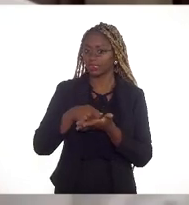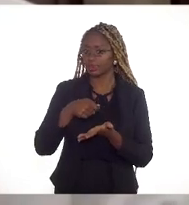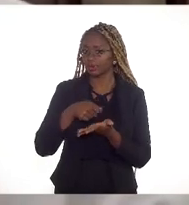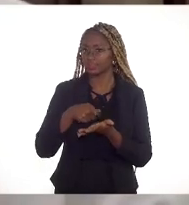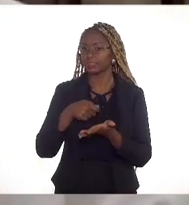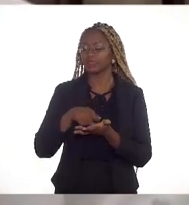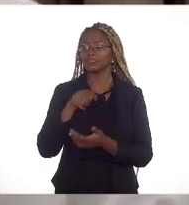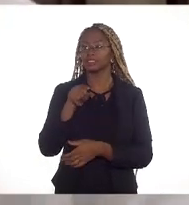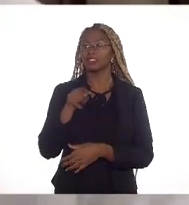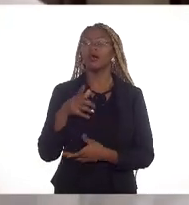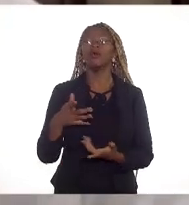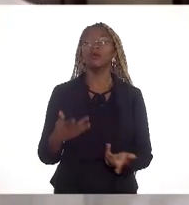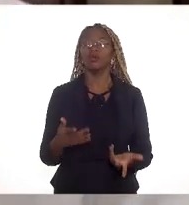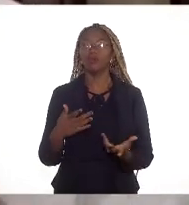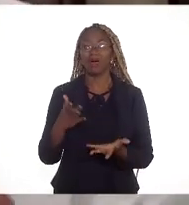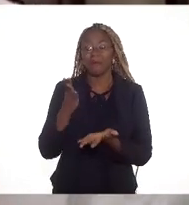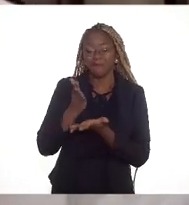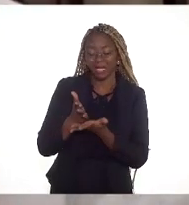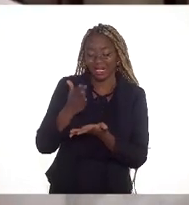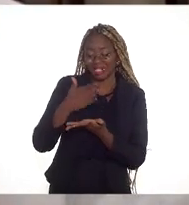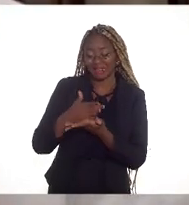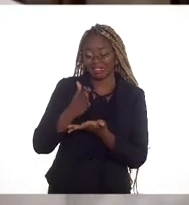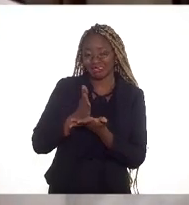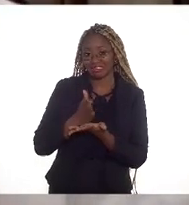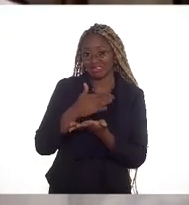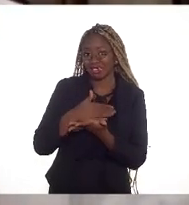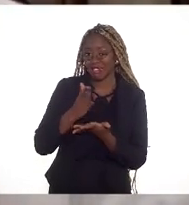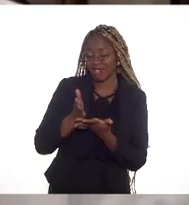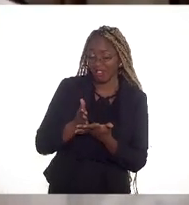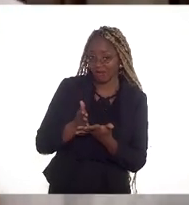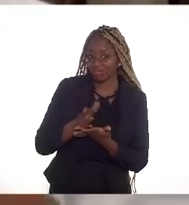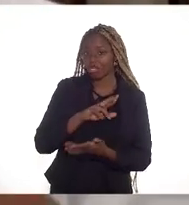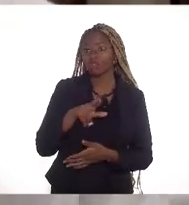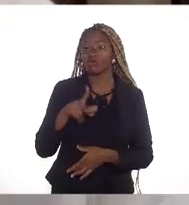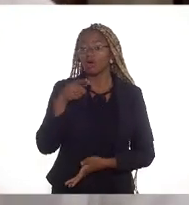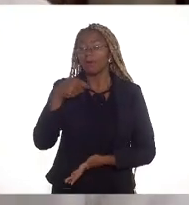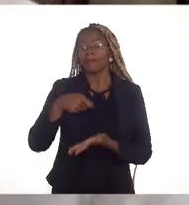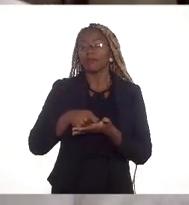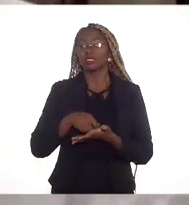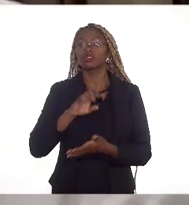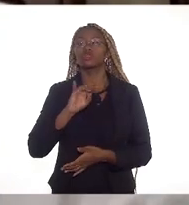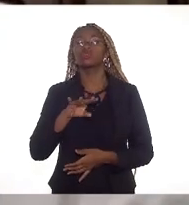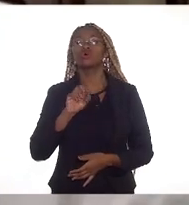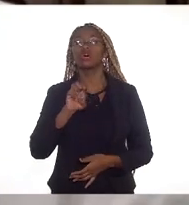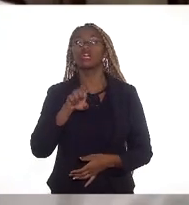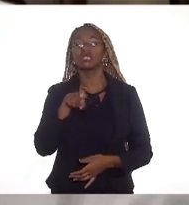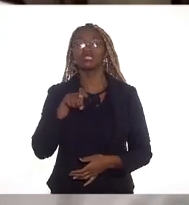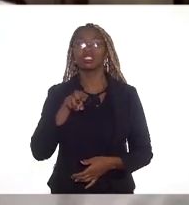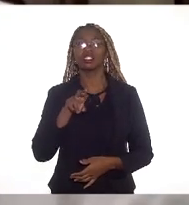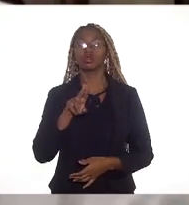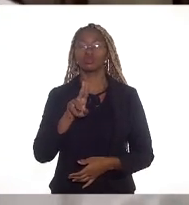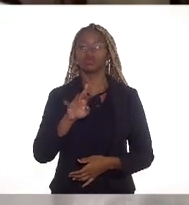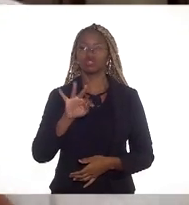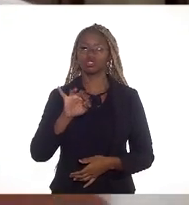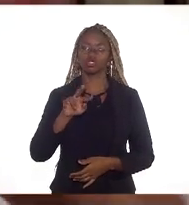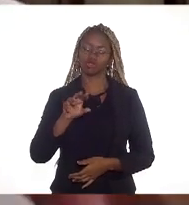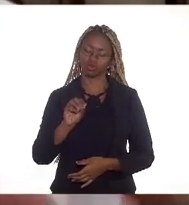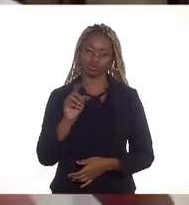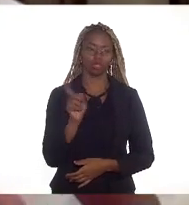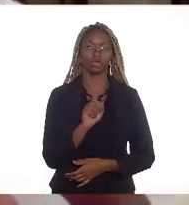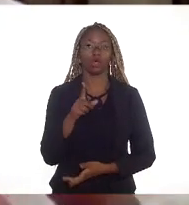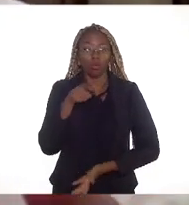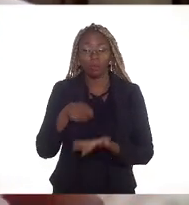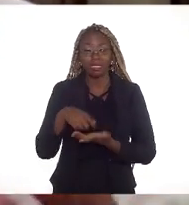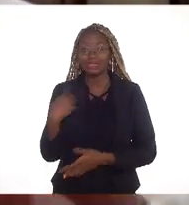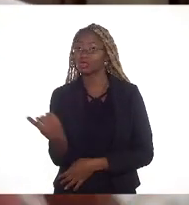esta obrigação ela é partilhada, ela não é uma obrigação do Executivo, ela será uma obrigação que todos